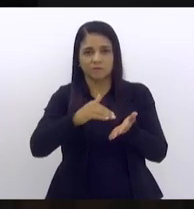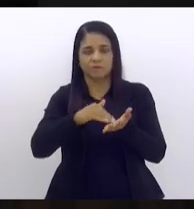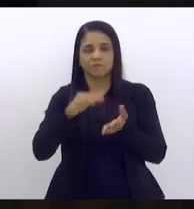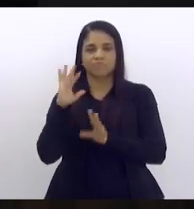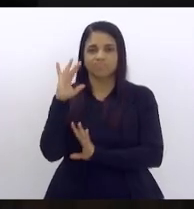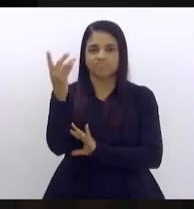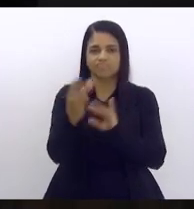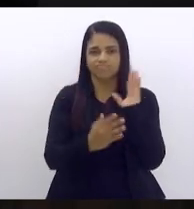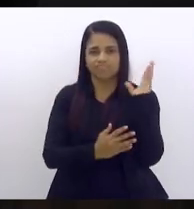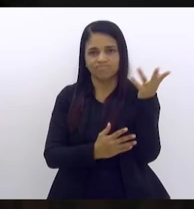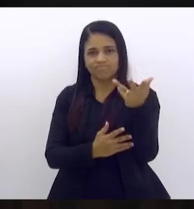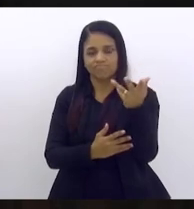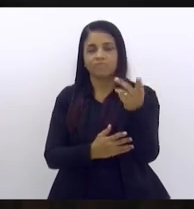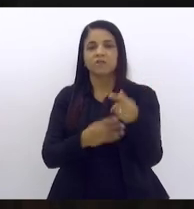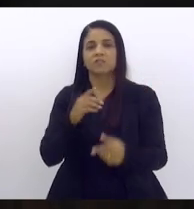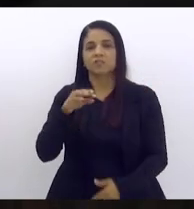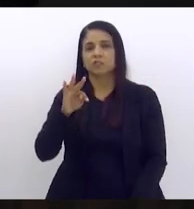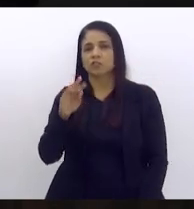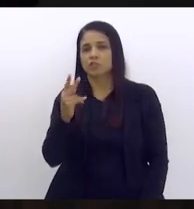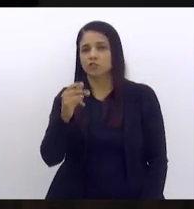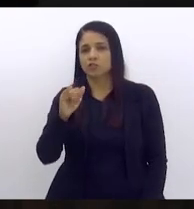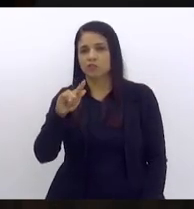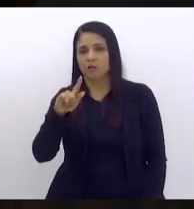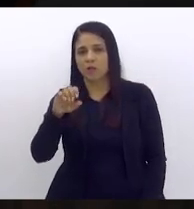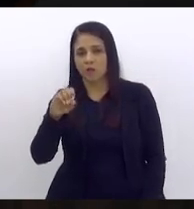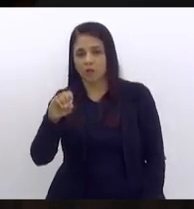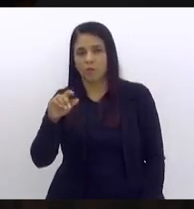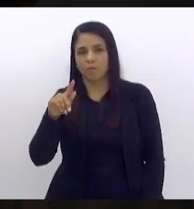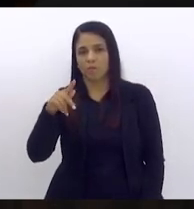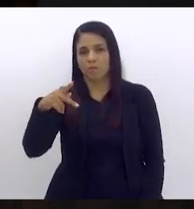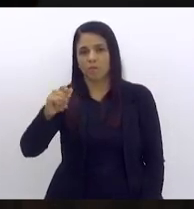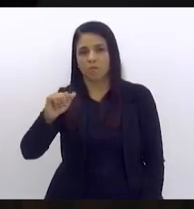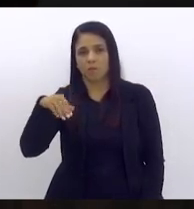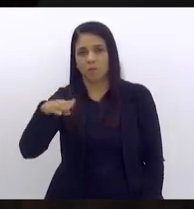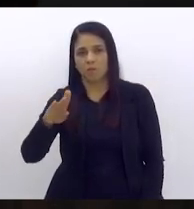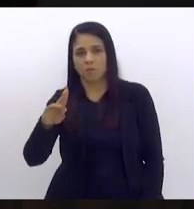e Sustentabilidade, Tiago Pampulha Gonçalves.